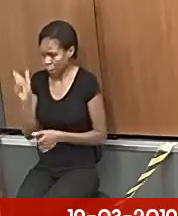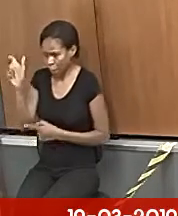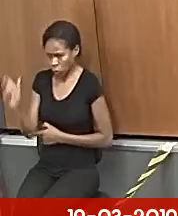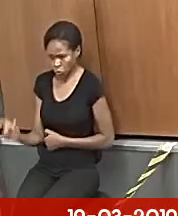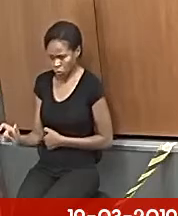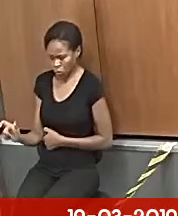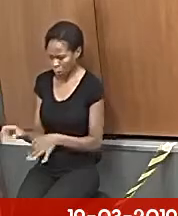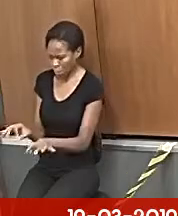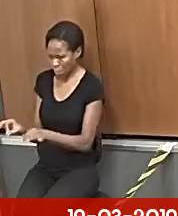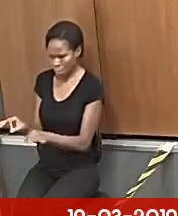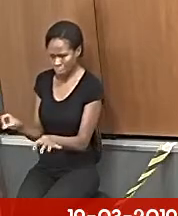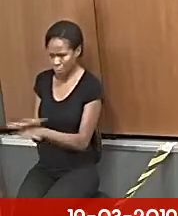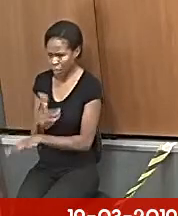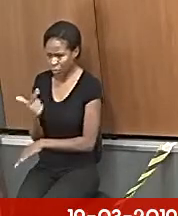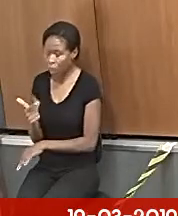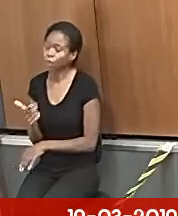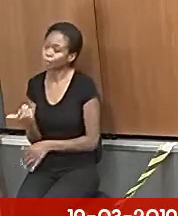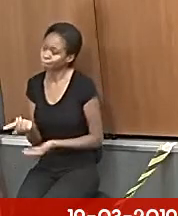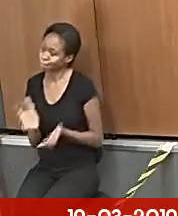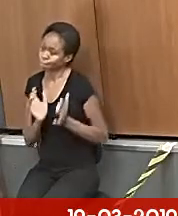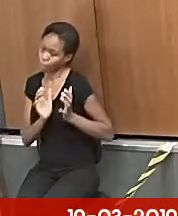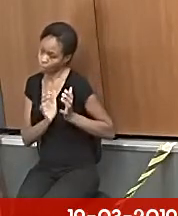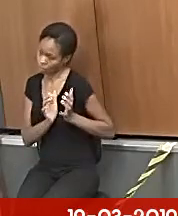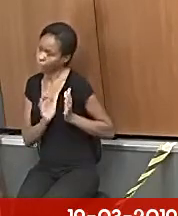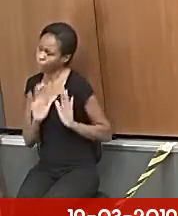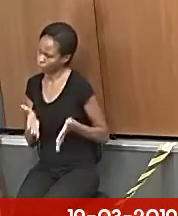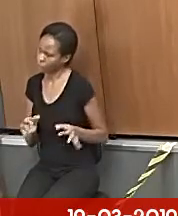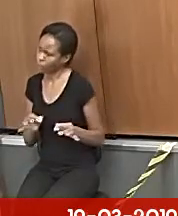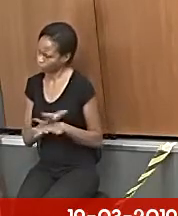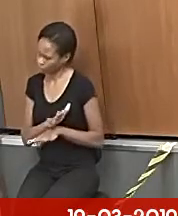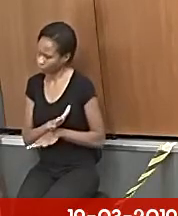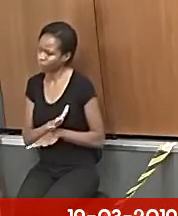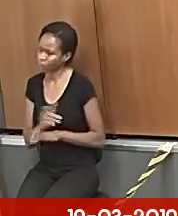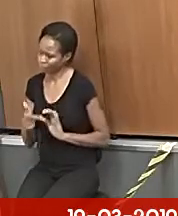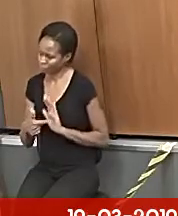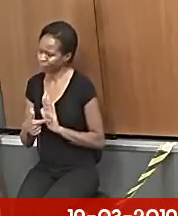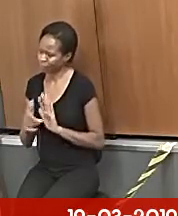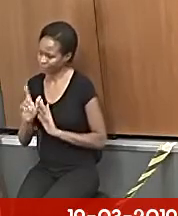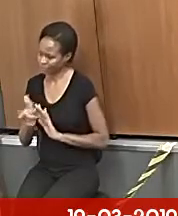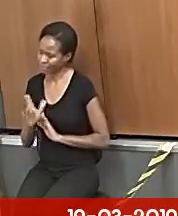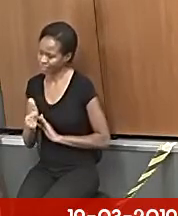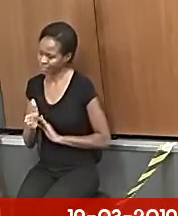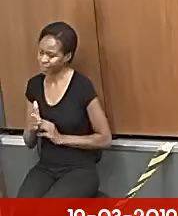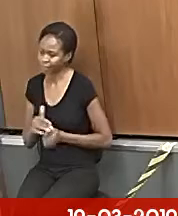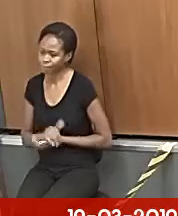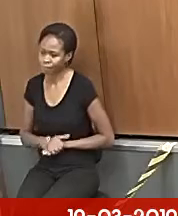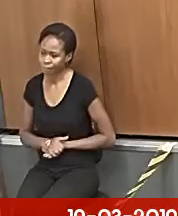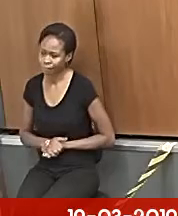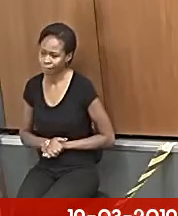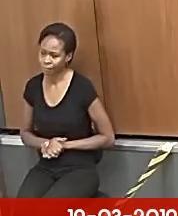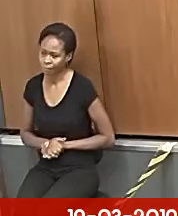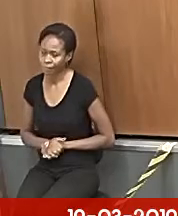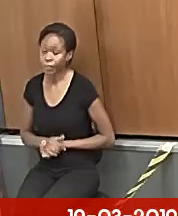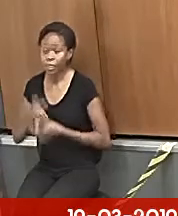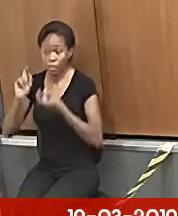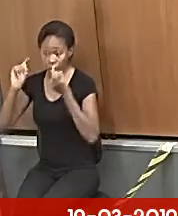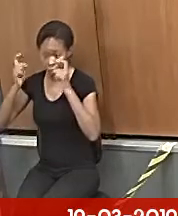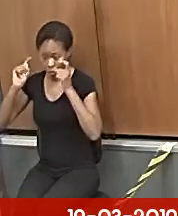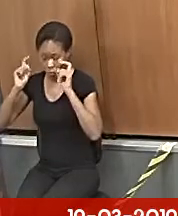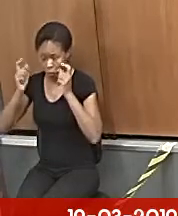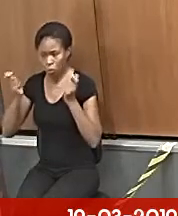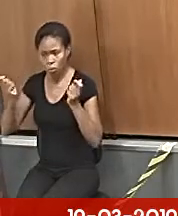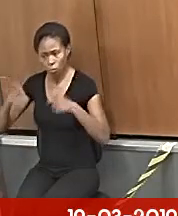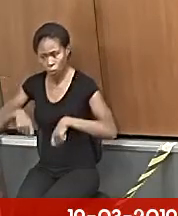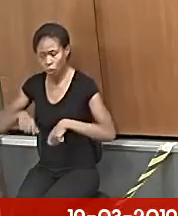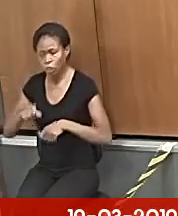preparo ea paz já está sinalizando que faz isso muito bem a gente já prepara muito bem e com relação ao ciência a gente poderia